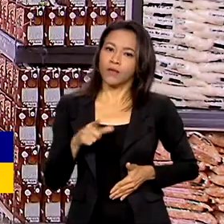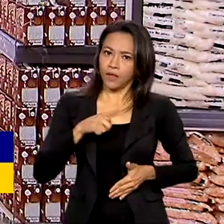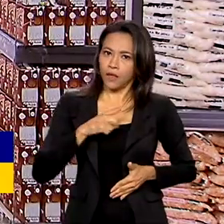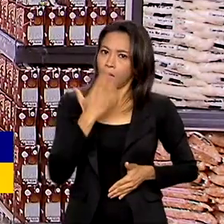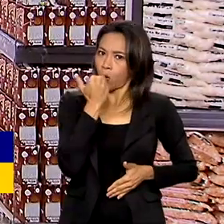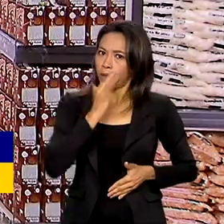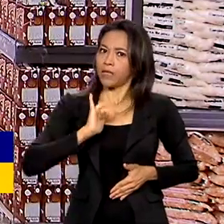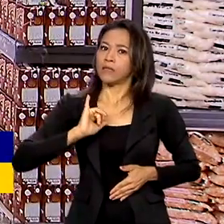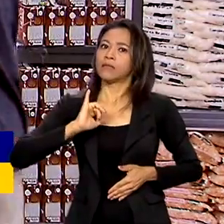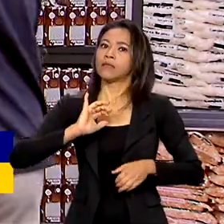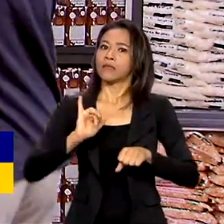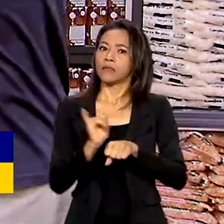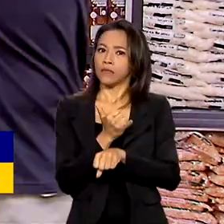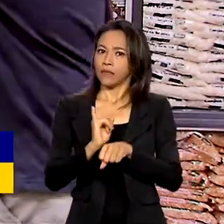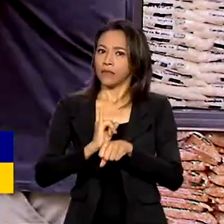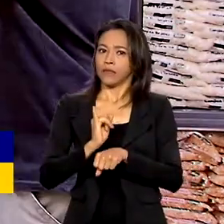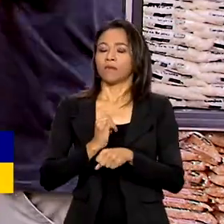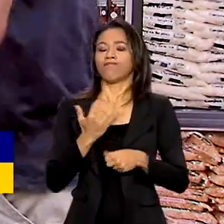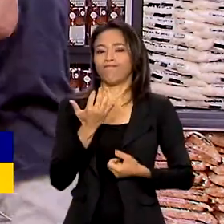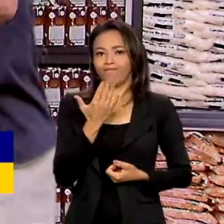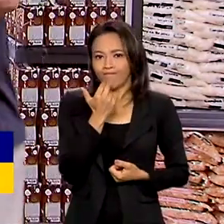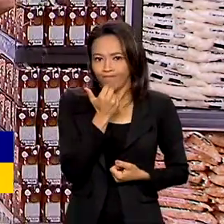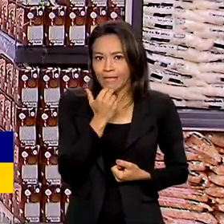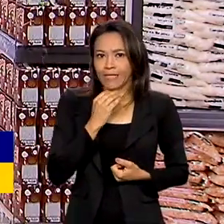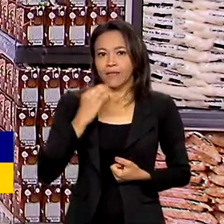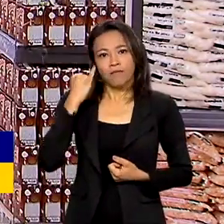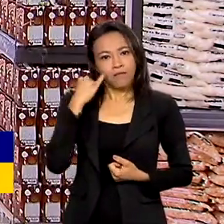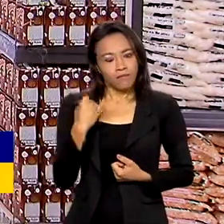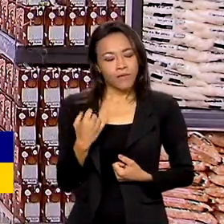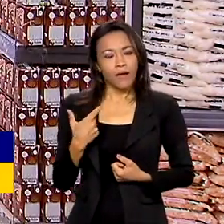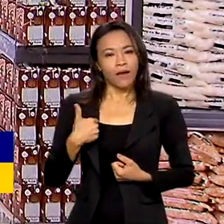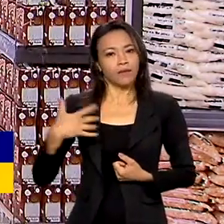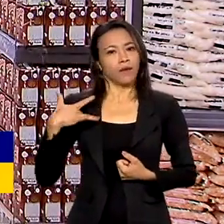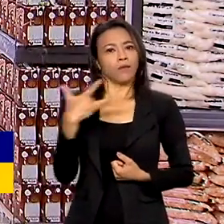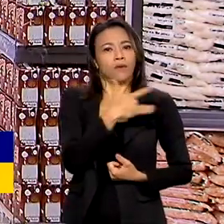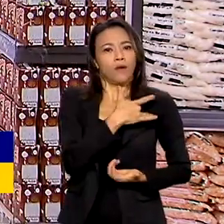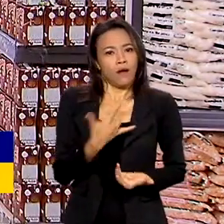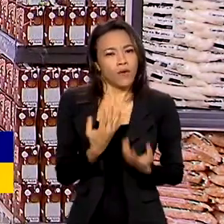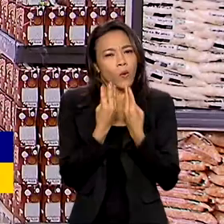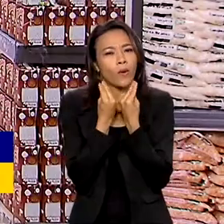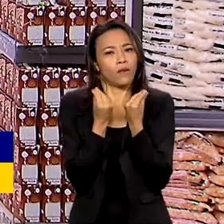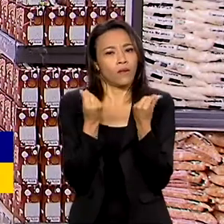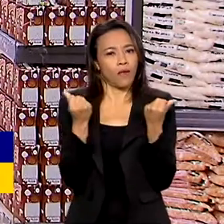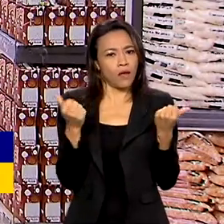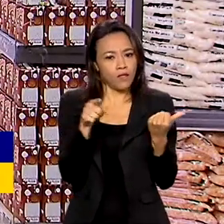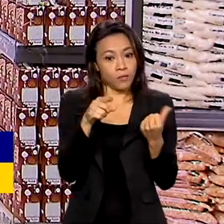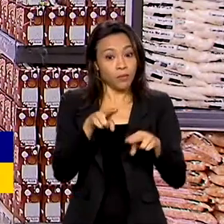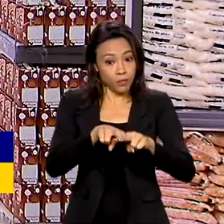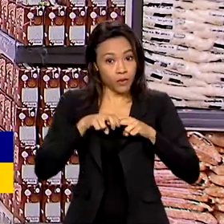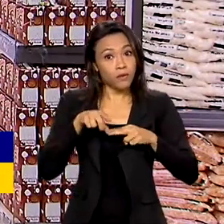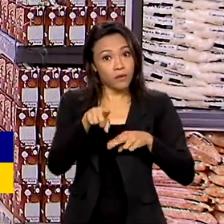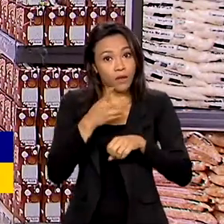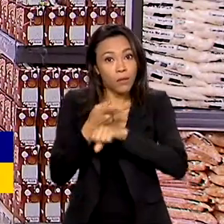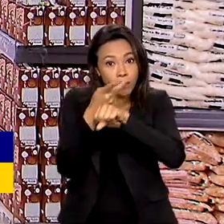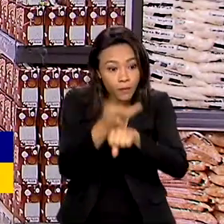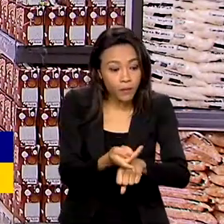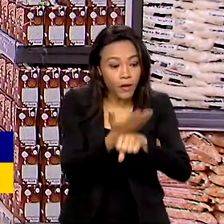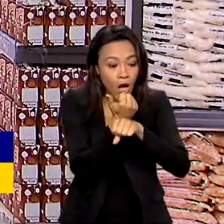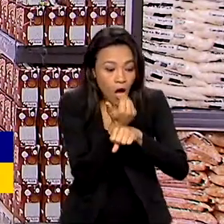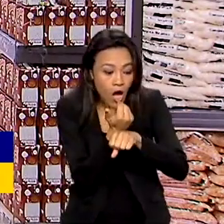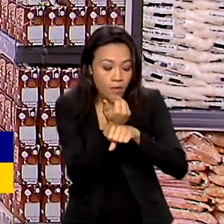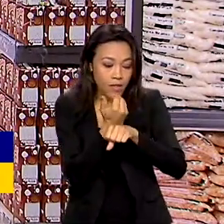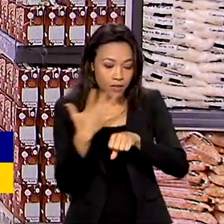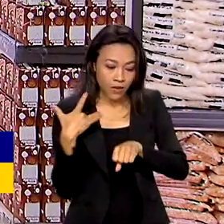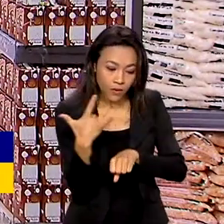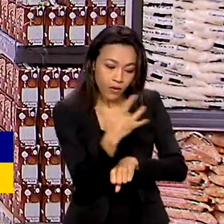com qualidade. Portanto, então, a partir daí, eu comecei a buscar alimentos mais naturais, né, verificar o